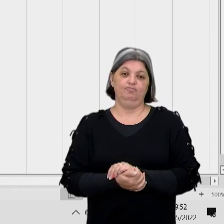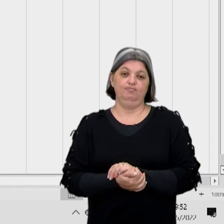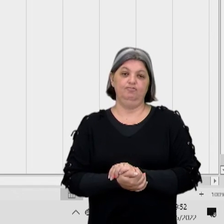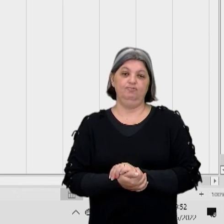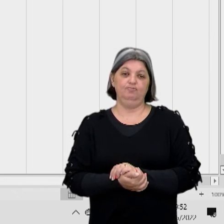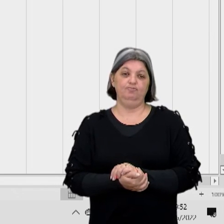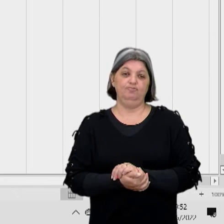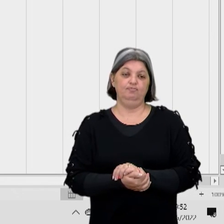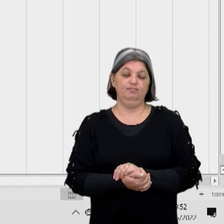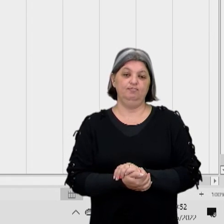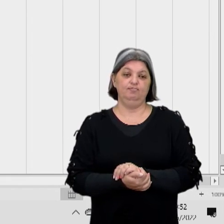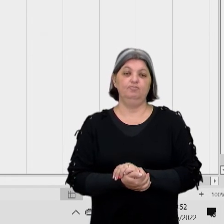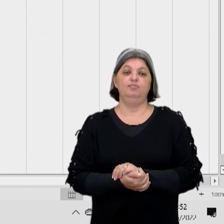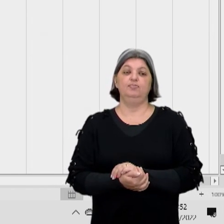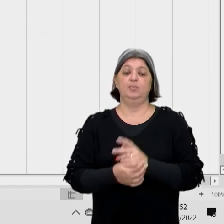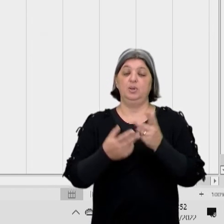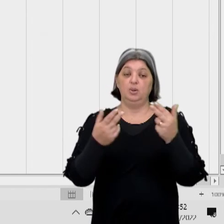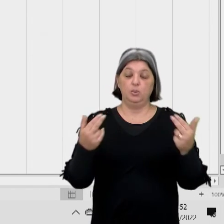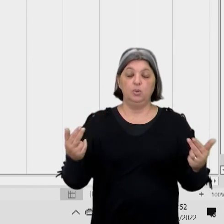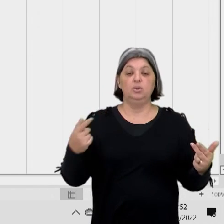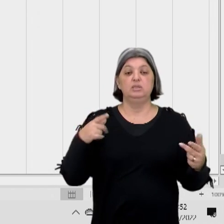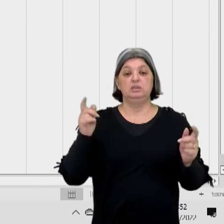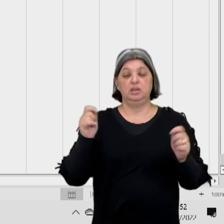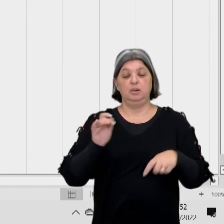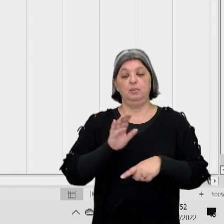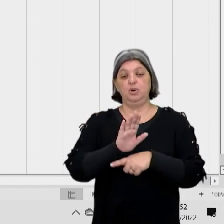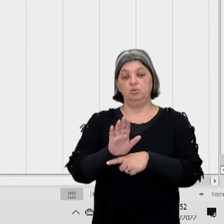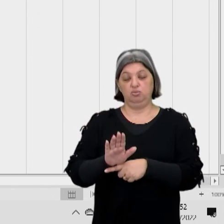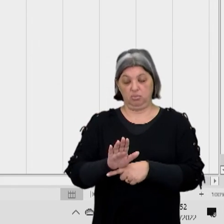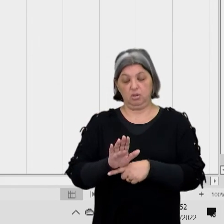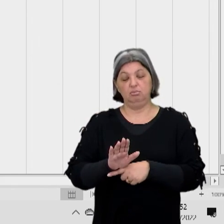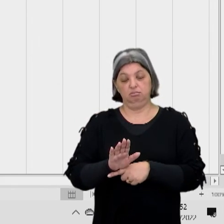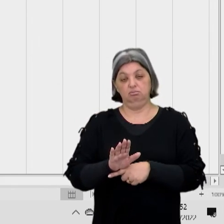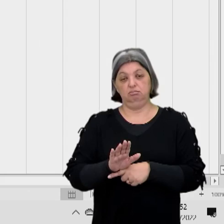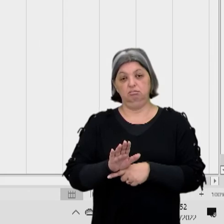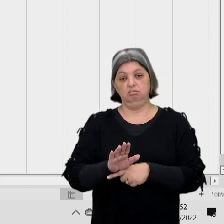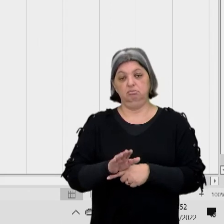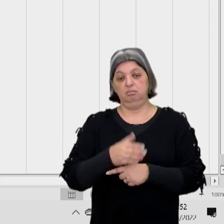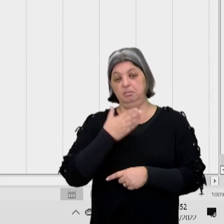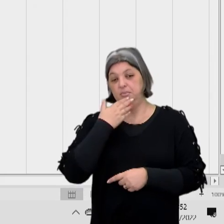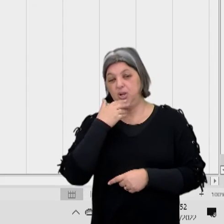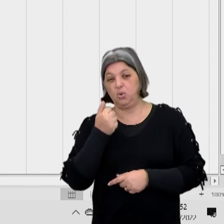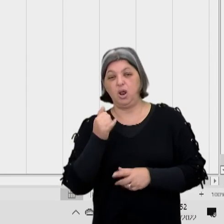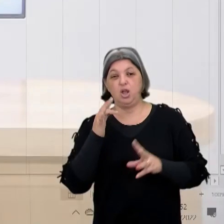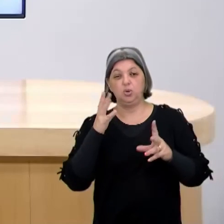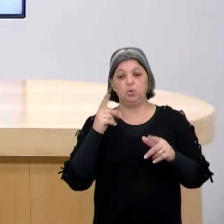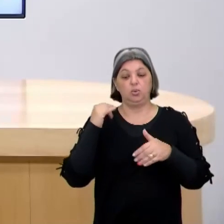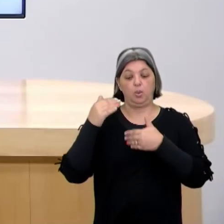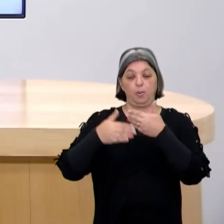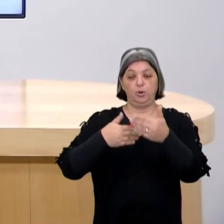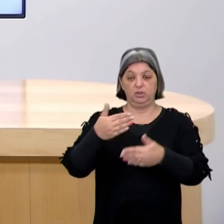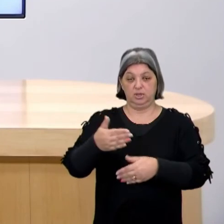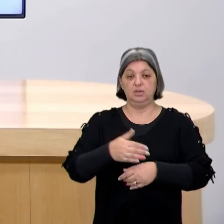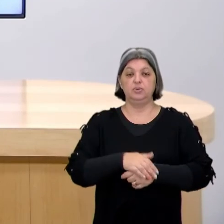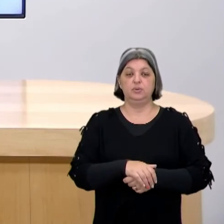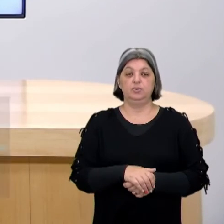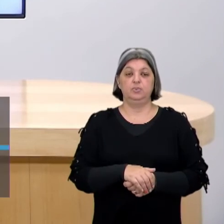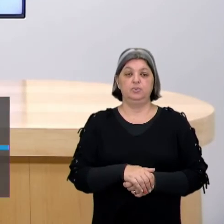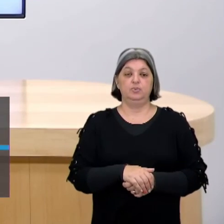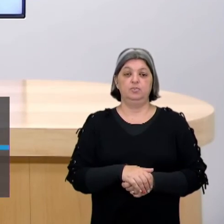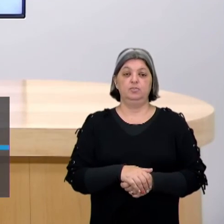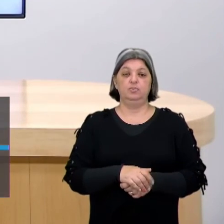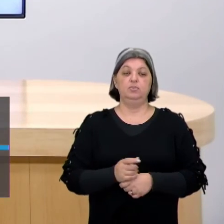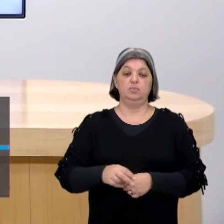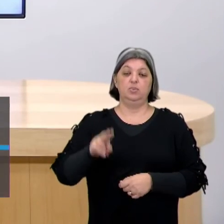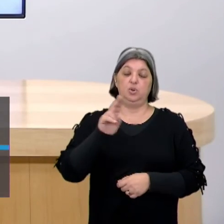Então, são facilitadores que a gente utiliza, né, para melhorar todo esse processo aí que a gente utiliza